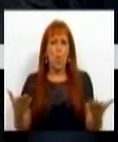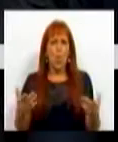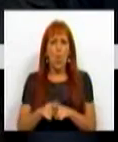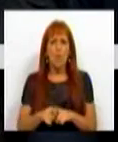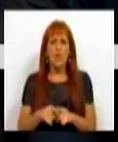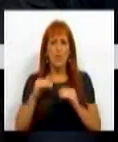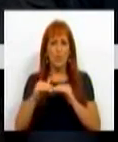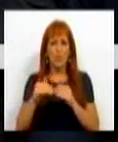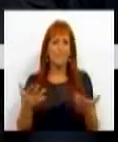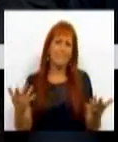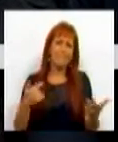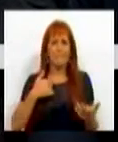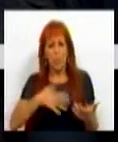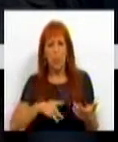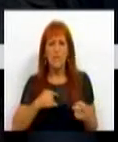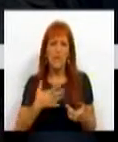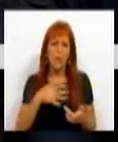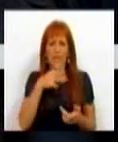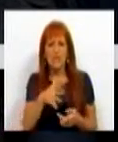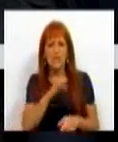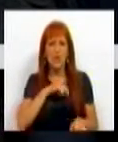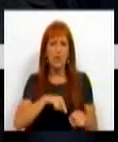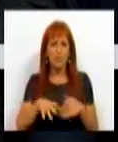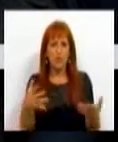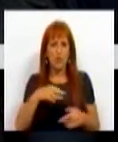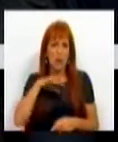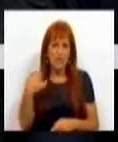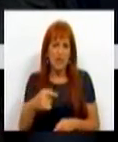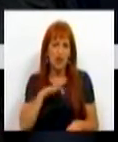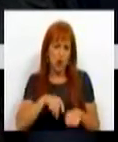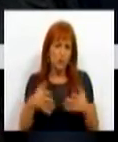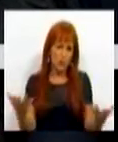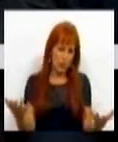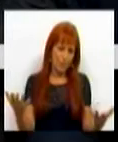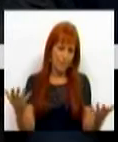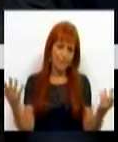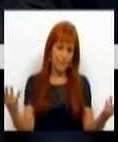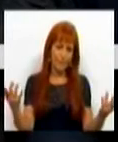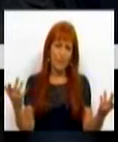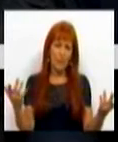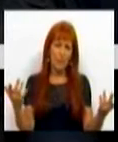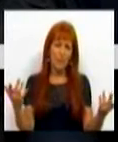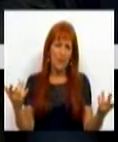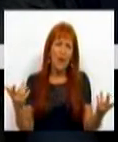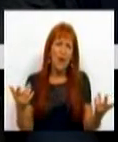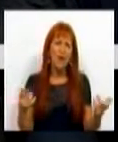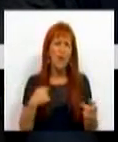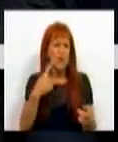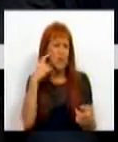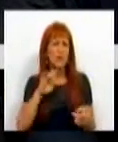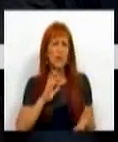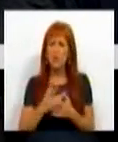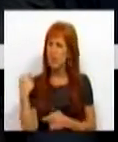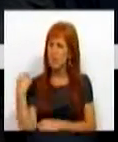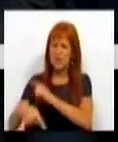de serem sustentáveis. E, portanto, eu queria dizer, senhor Presidente, senhores deputados, que o que se verificou nos